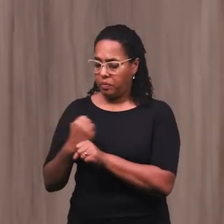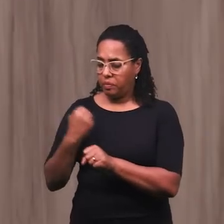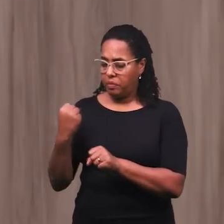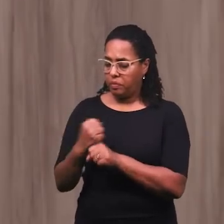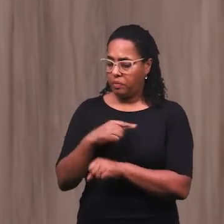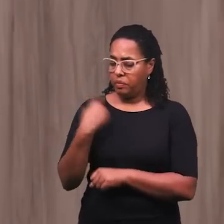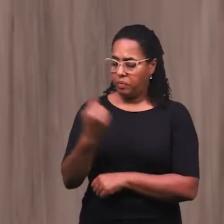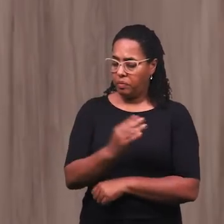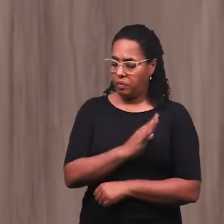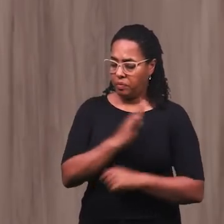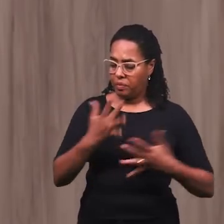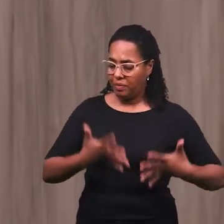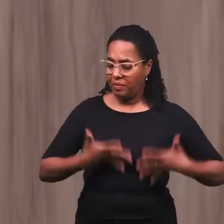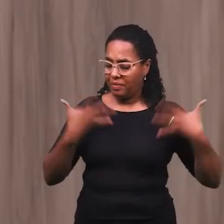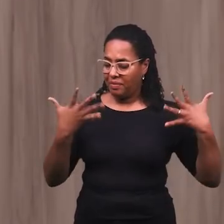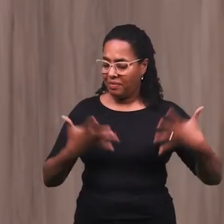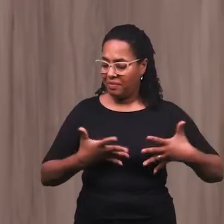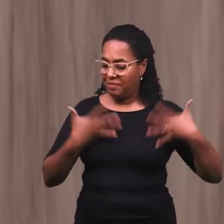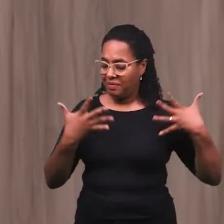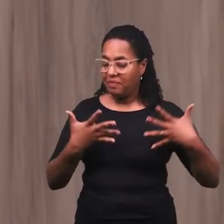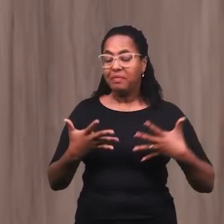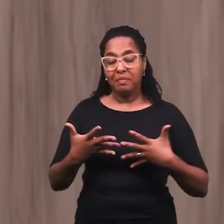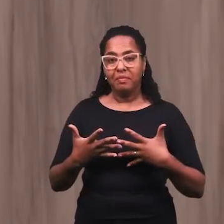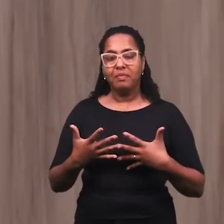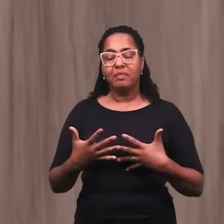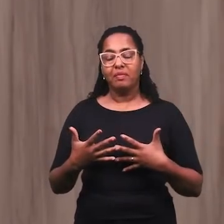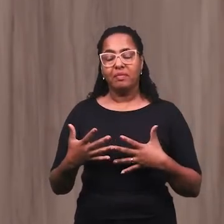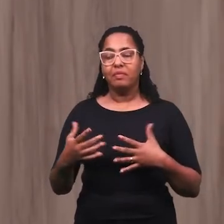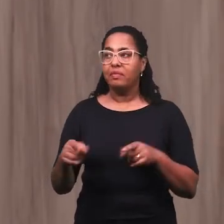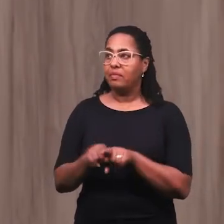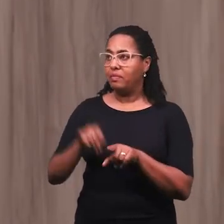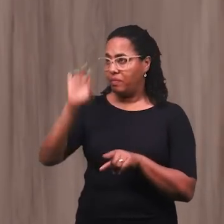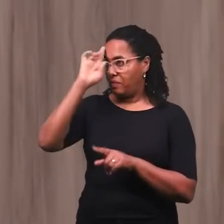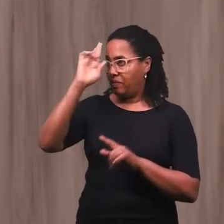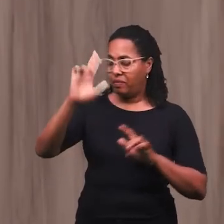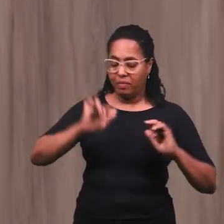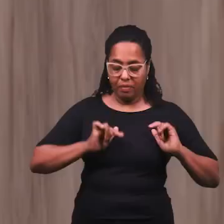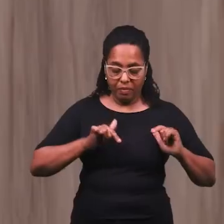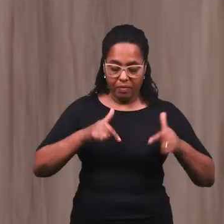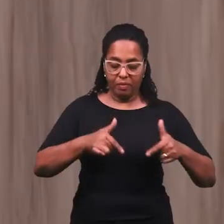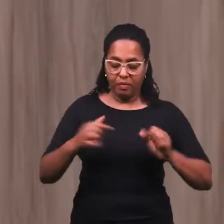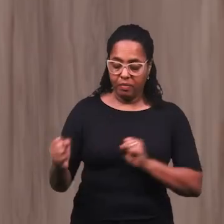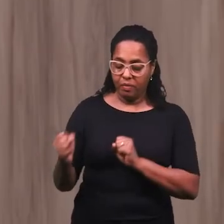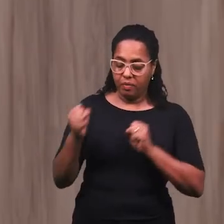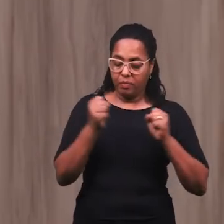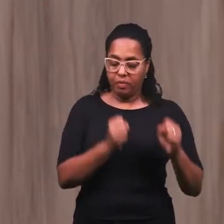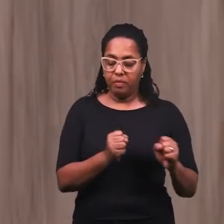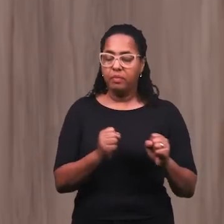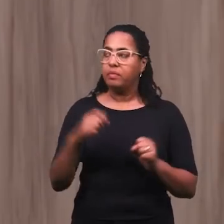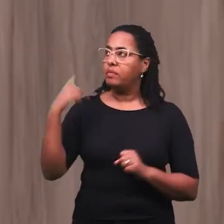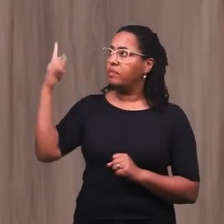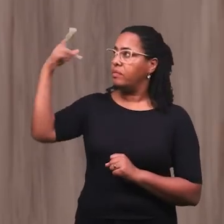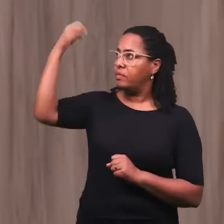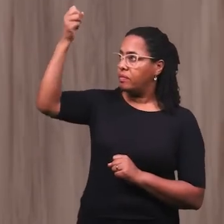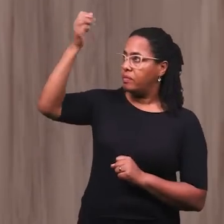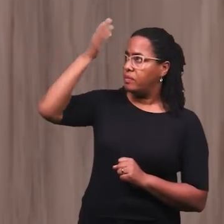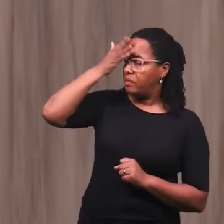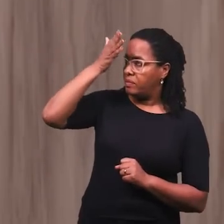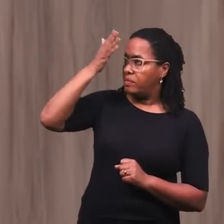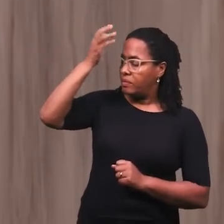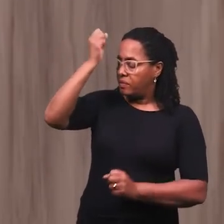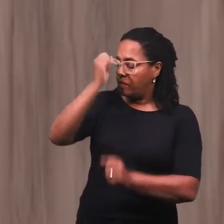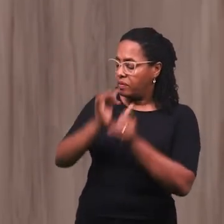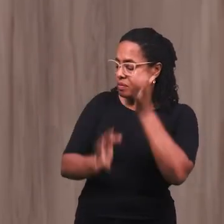a Tua obra em nossos corações e que assim, Senhor, o Senhor venha manifestar o Teu poder e que a